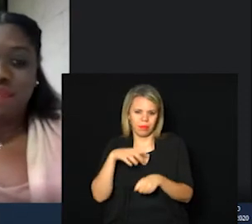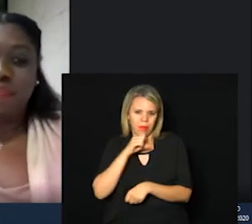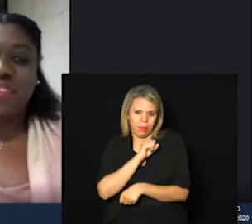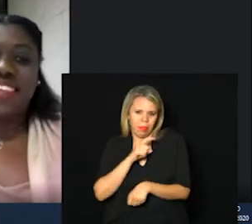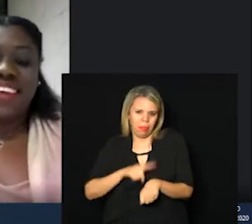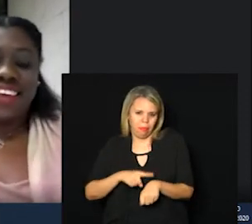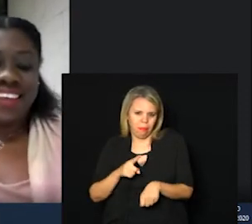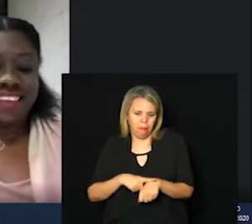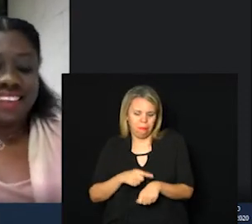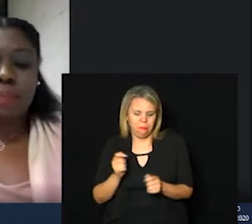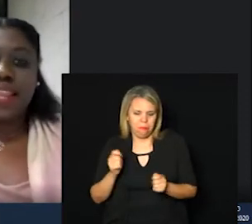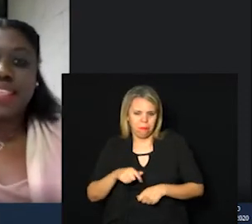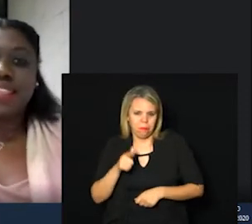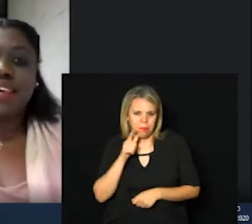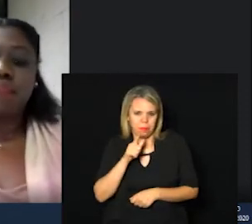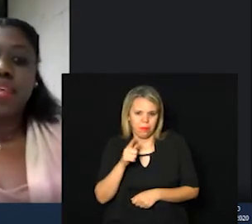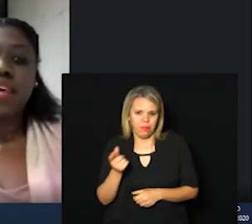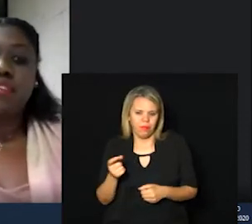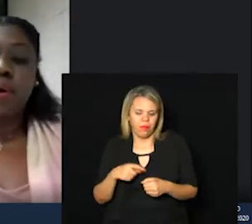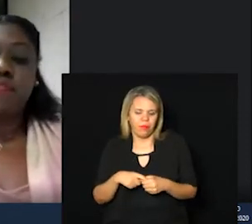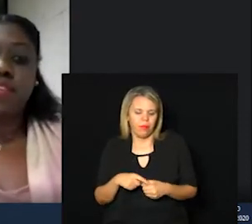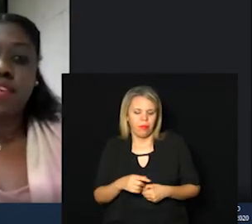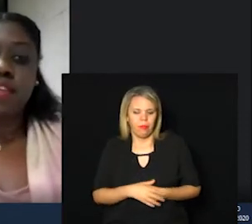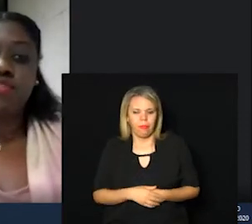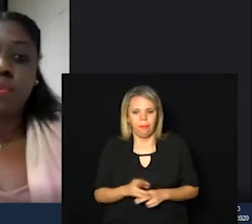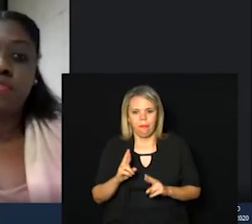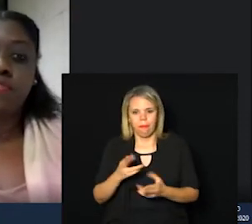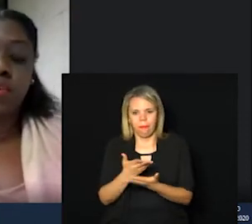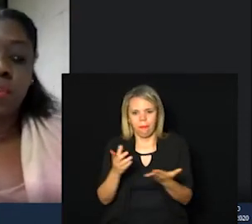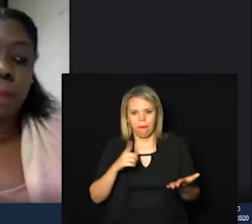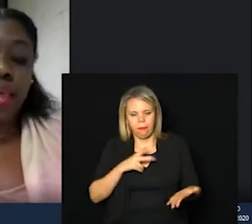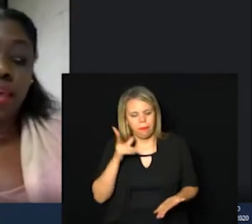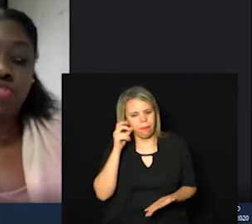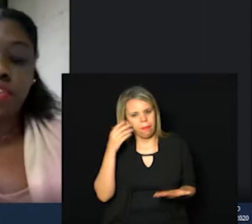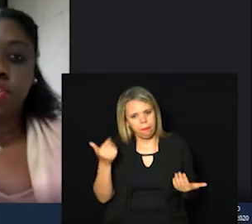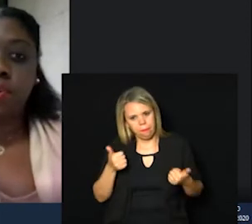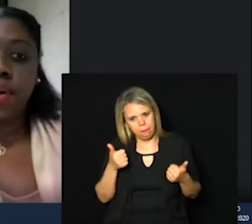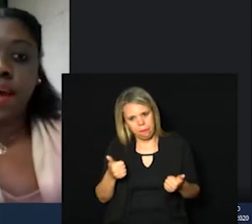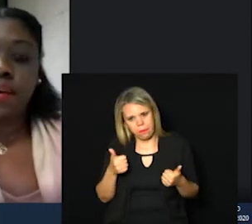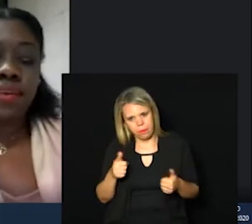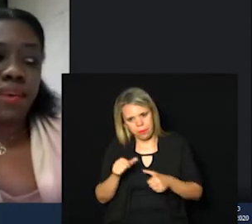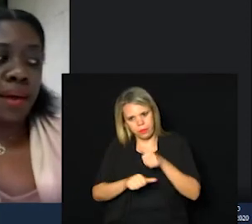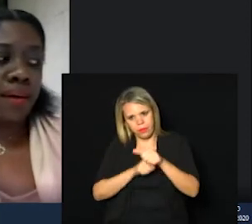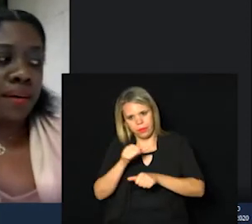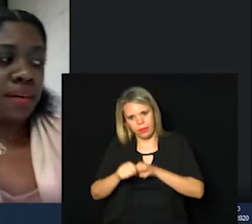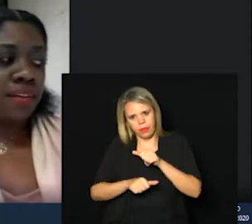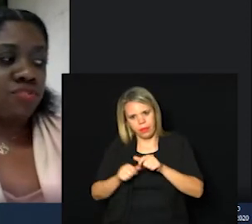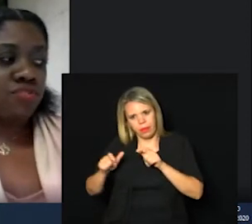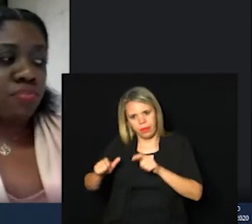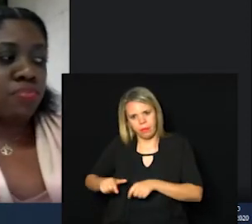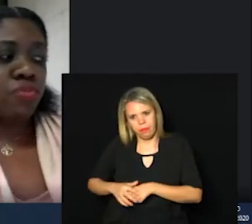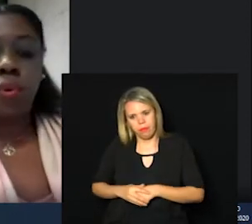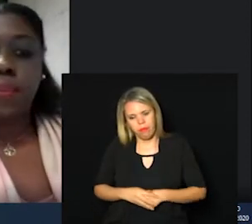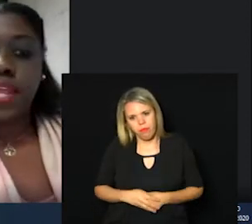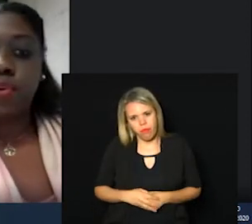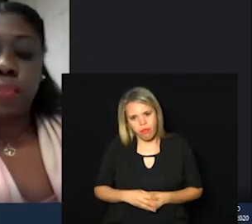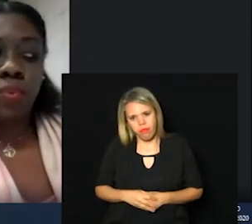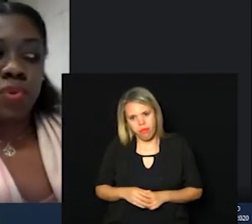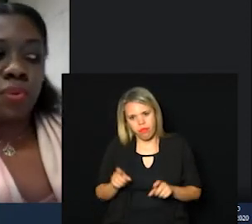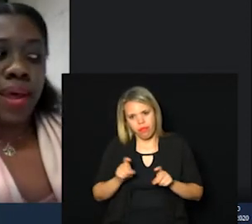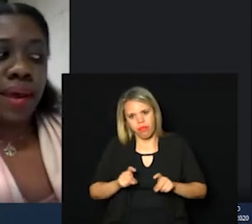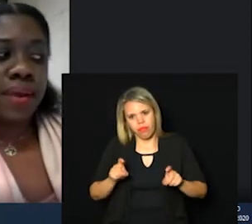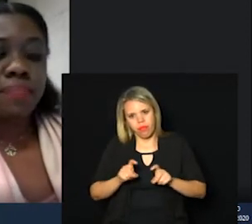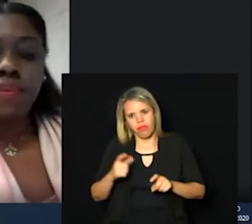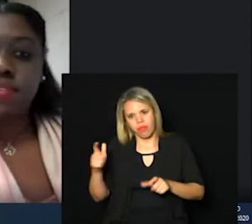aqui para poder restabelecer. Espero que vocês estejam me ouvindo bem. Eu tive que trocar aqui do computador para um